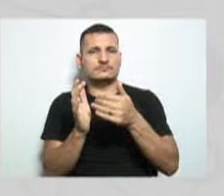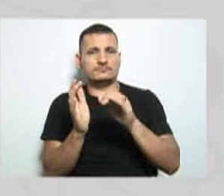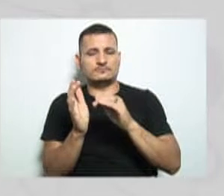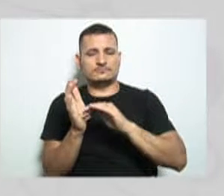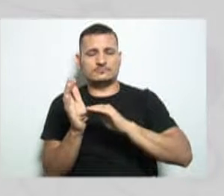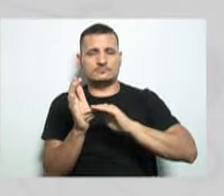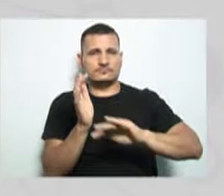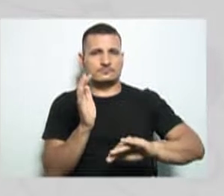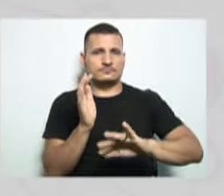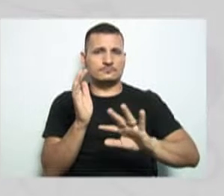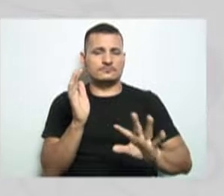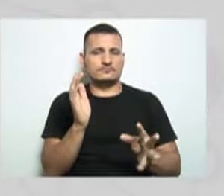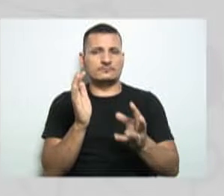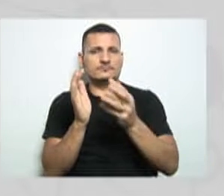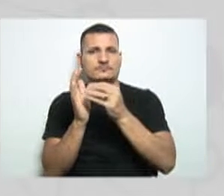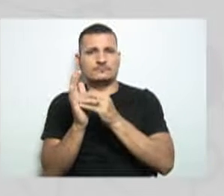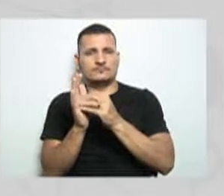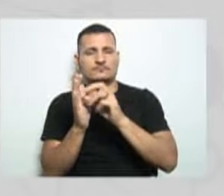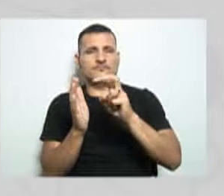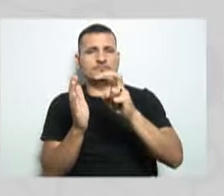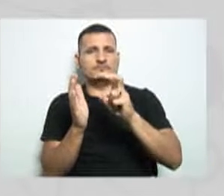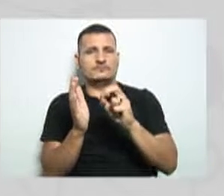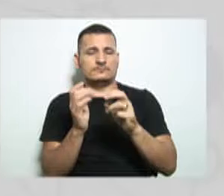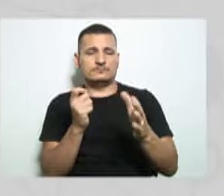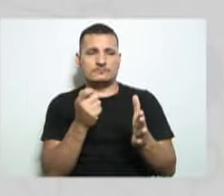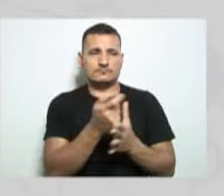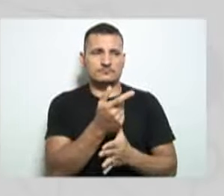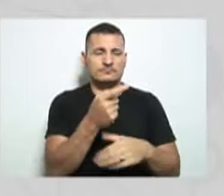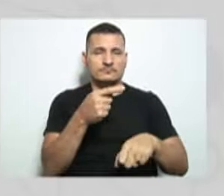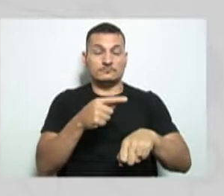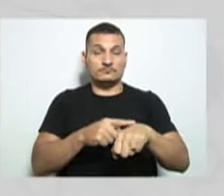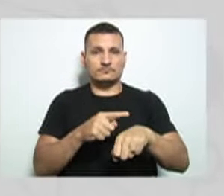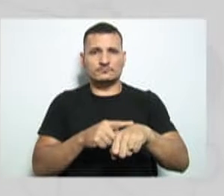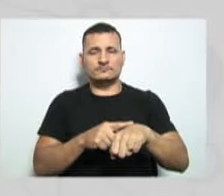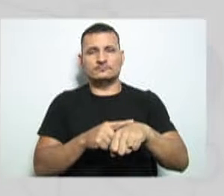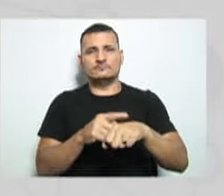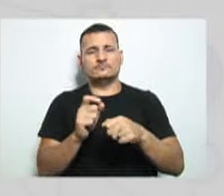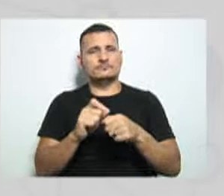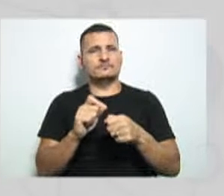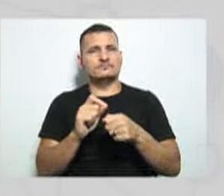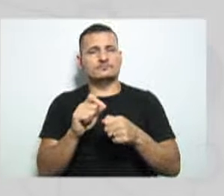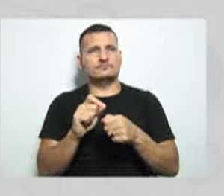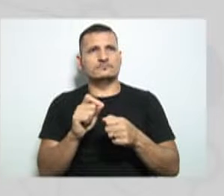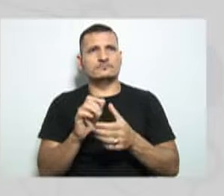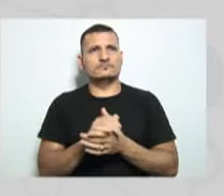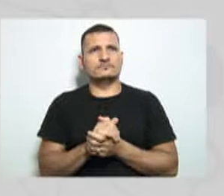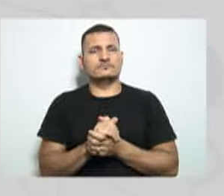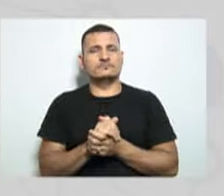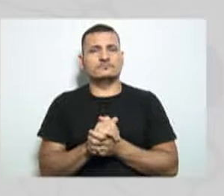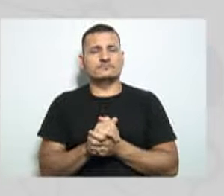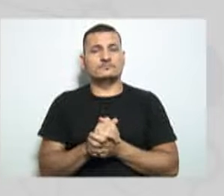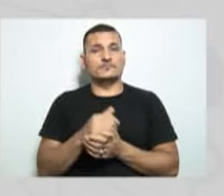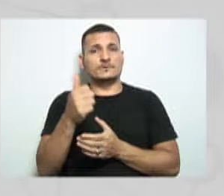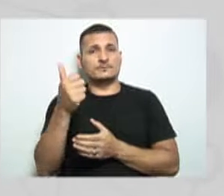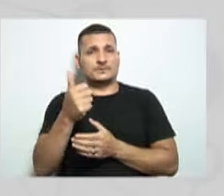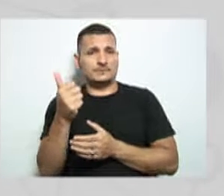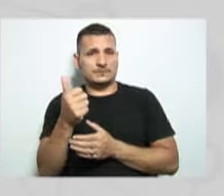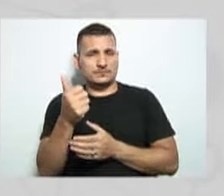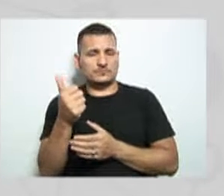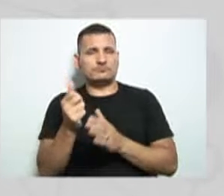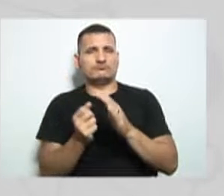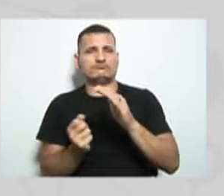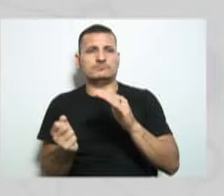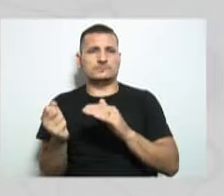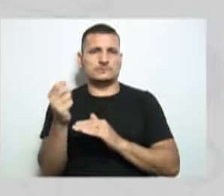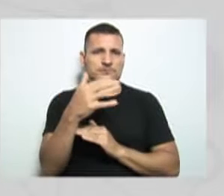E acrescento mais os 50 que eu acabei de comprar. Fazendo o quê? Tendo o meu primeiro que saiu, como exemplo,